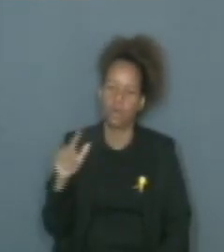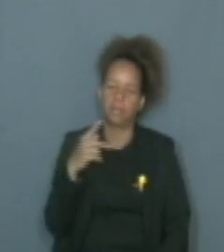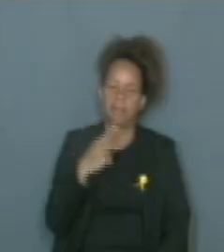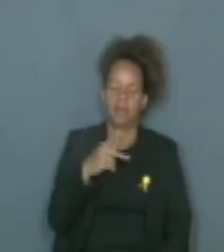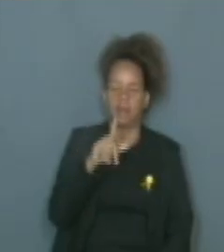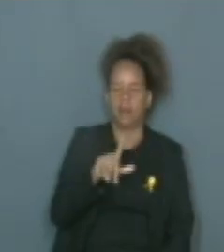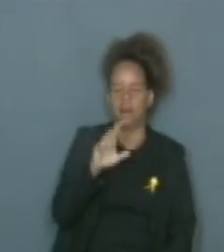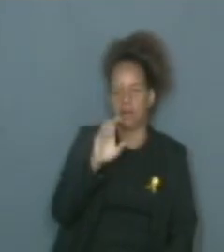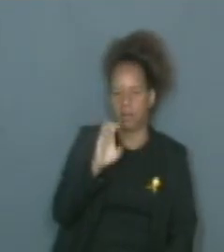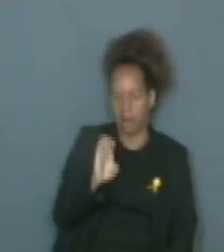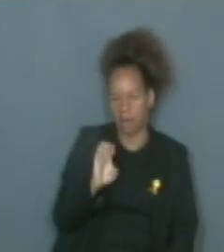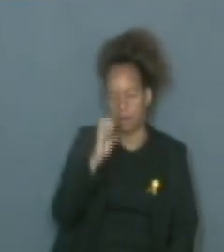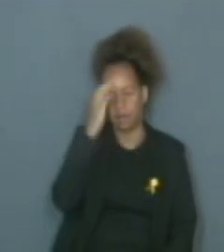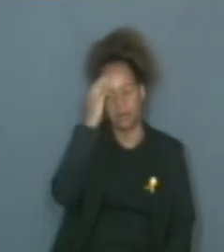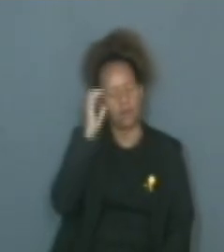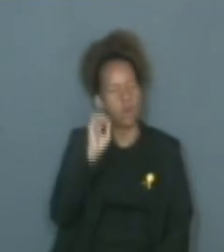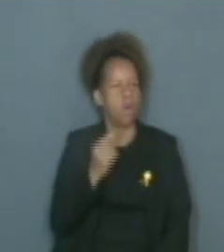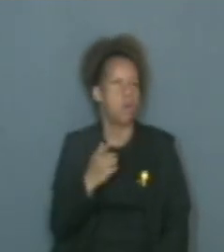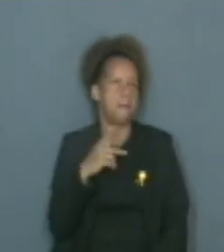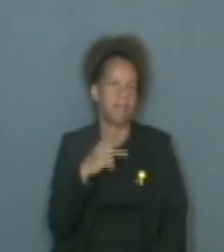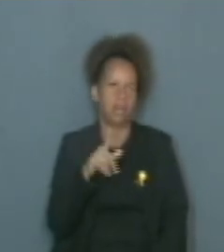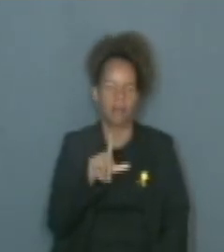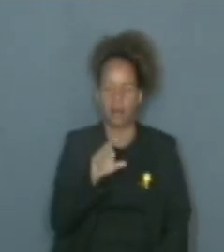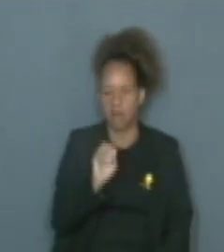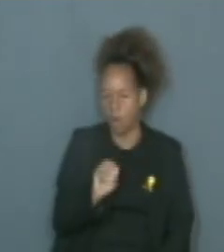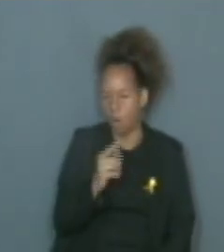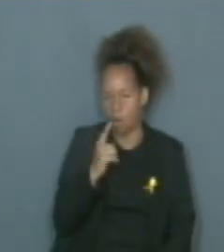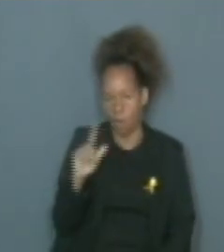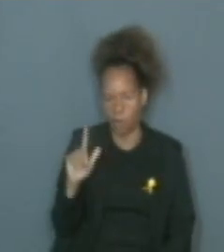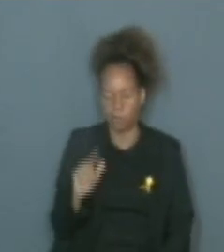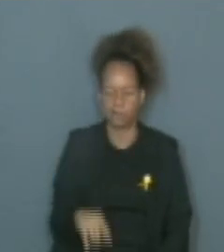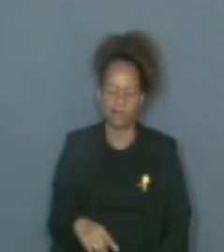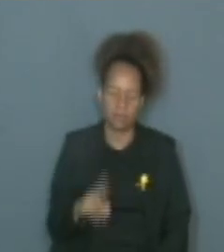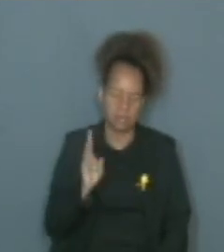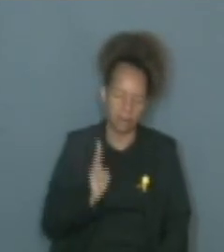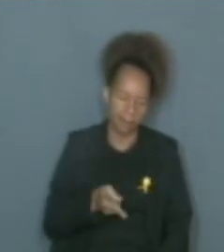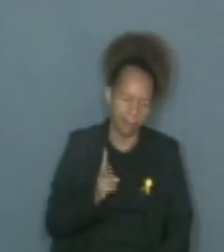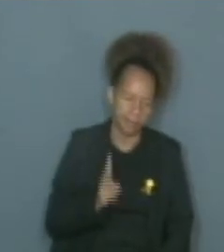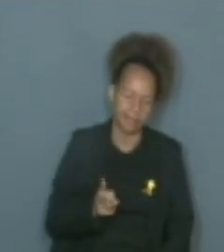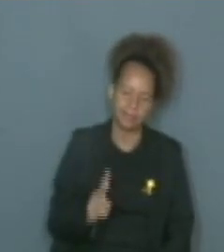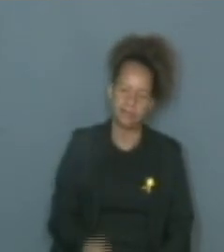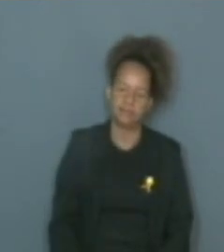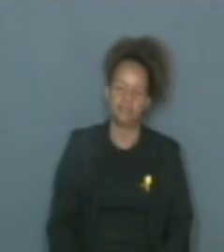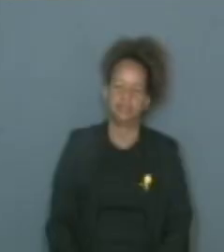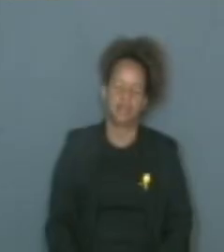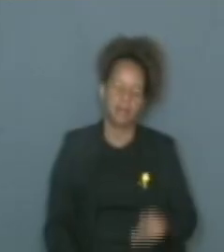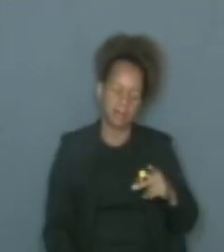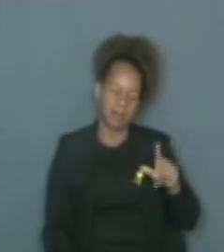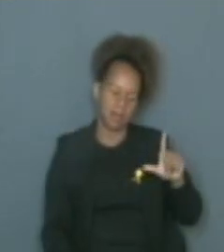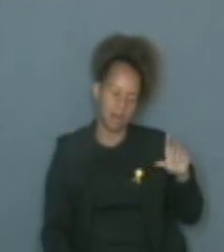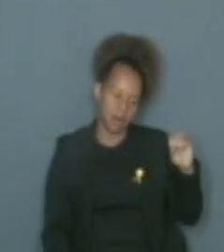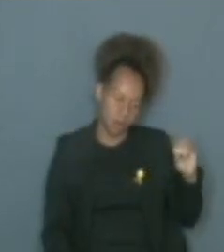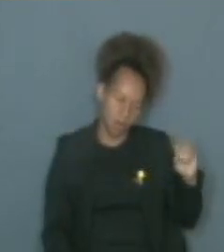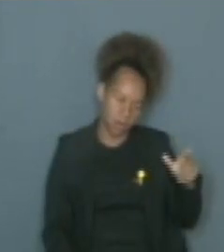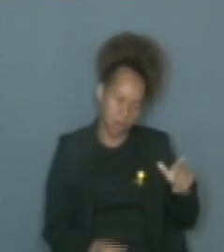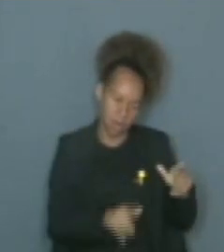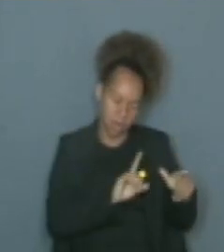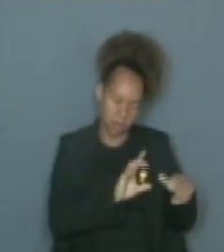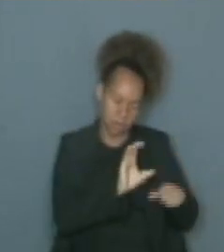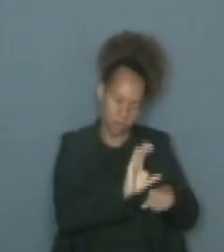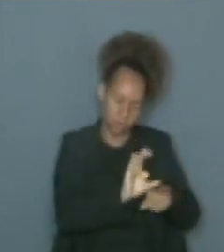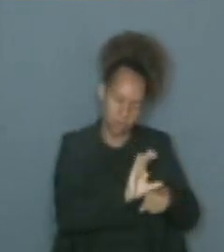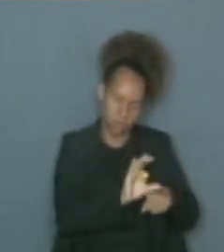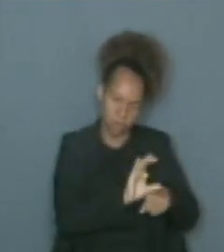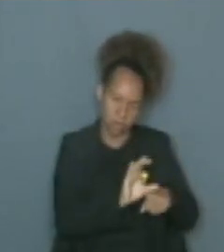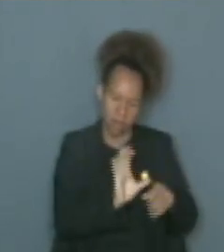PLE, ou algum PLO, porque aqui é assim também, tem PLO que é